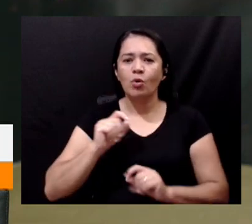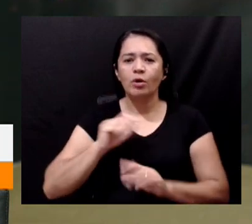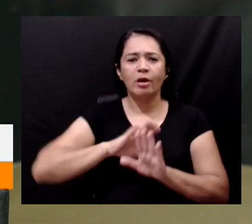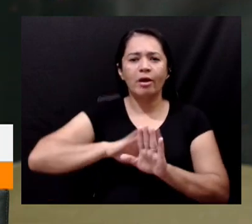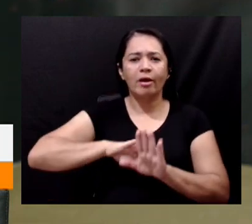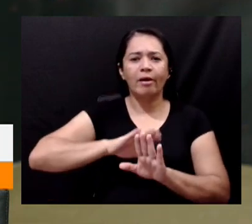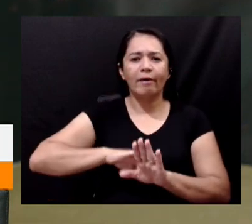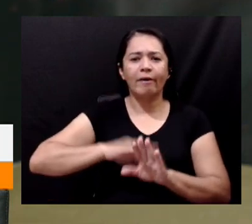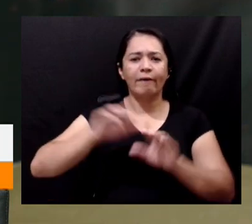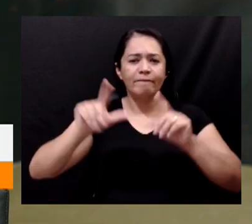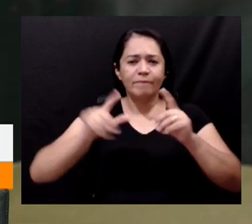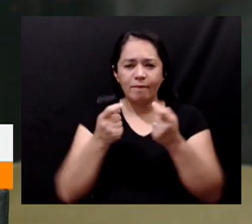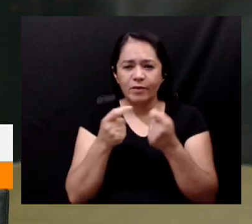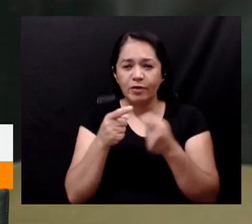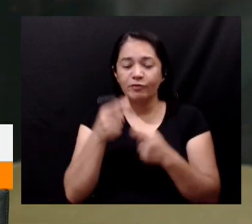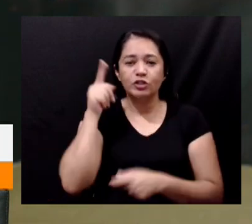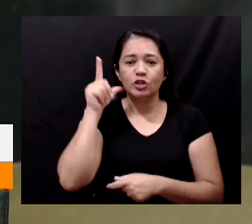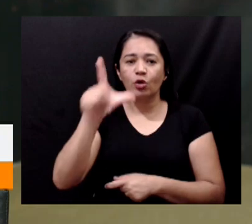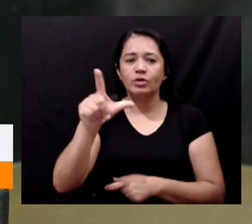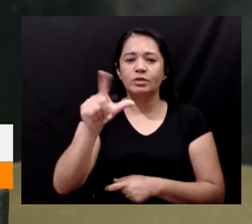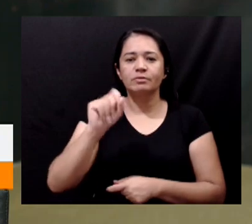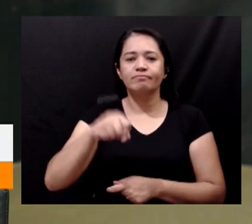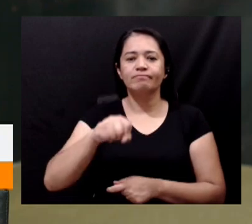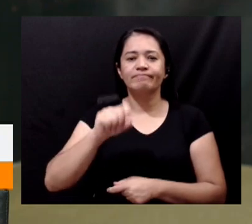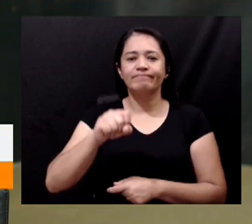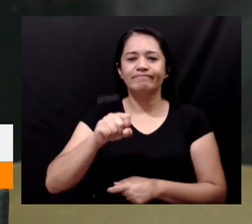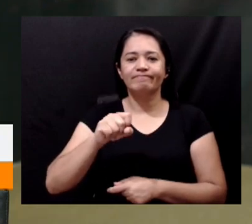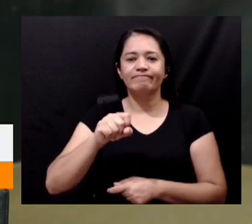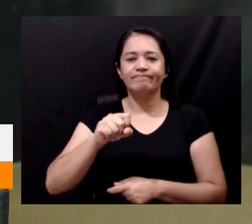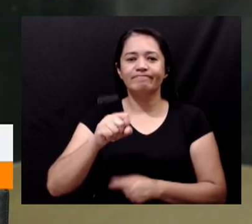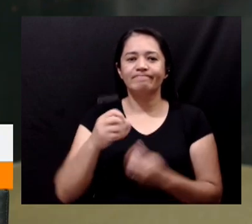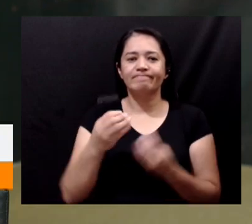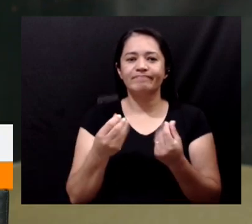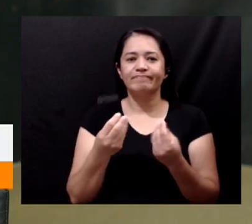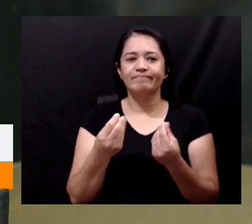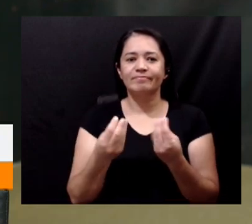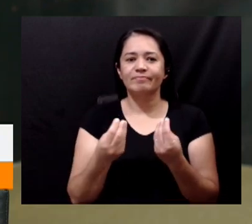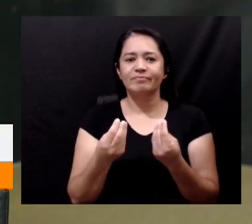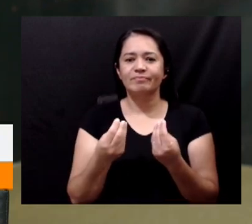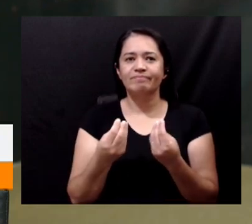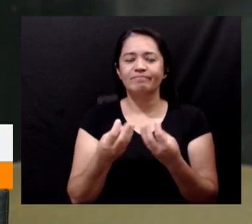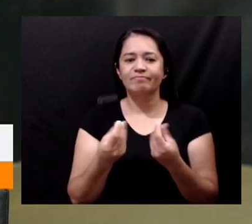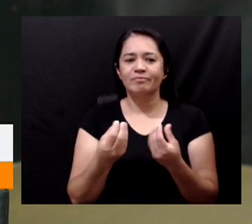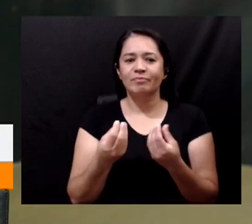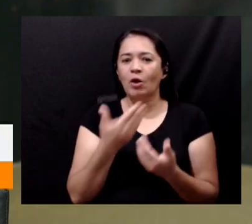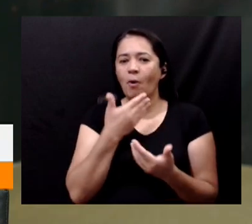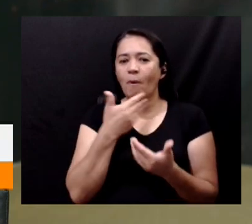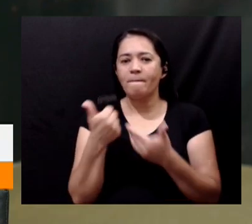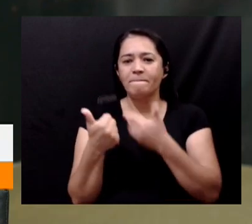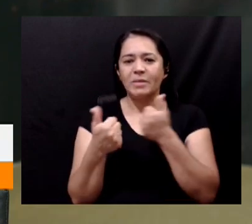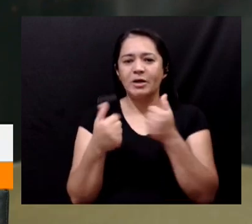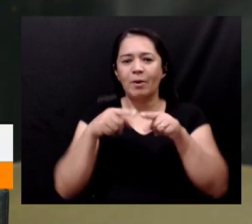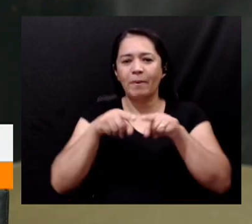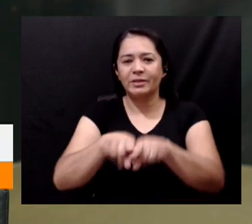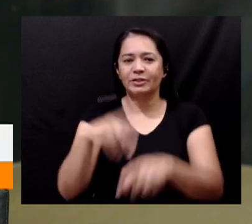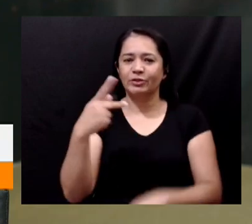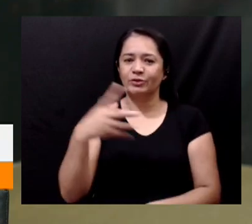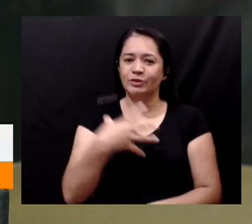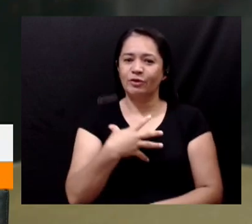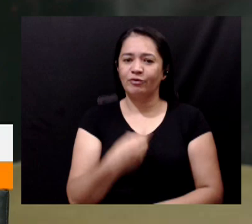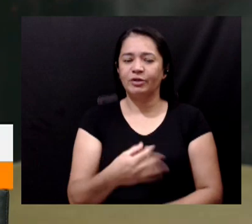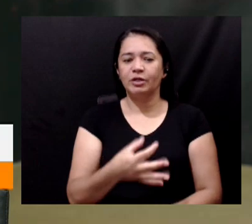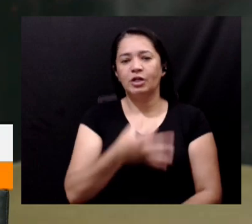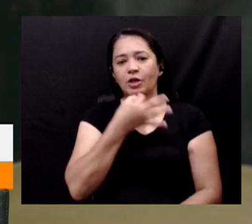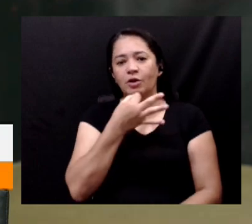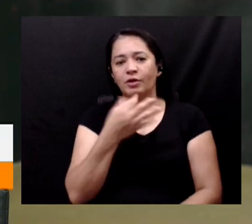você possa, assim, estar sendo o melhor parceiro do seu filho. Acredito que no mundo que a gente vive